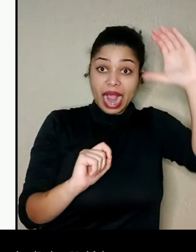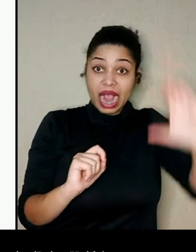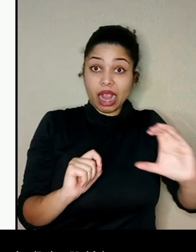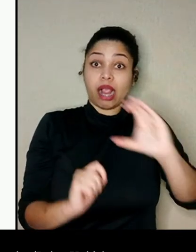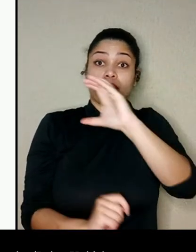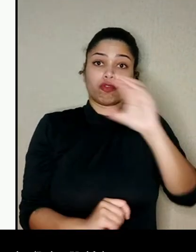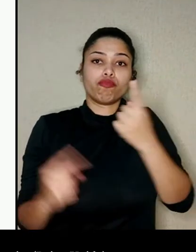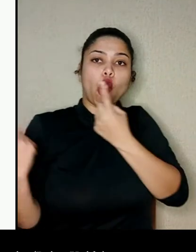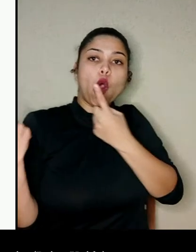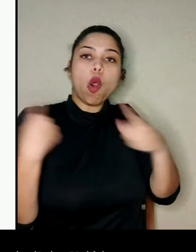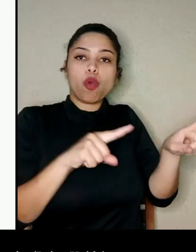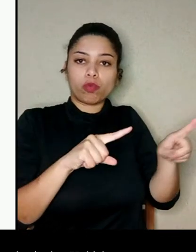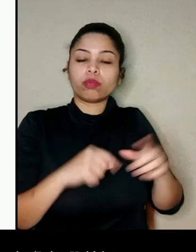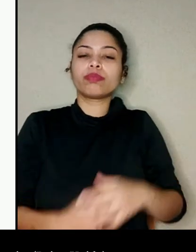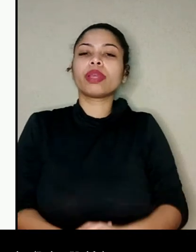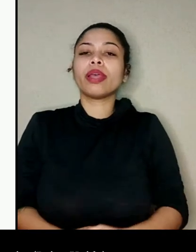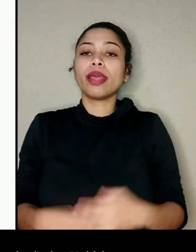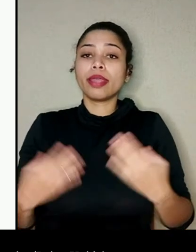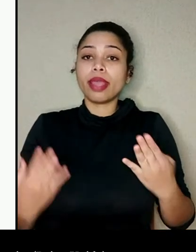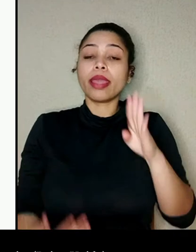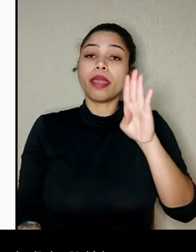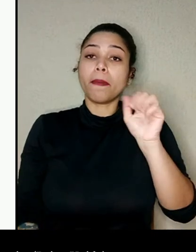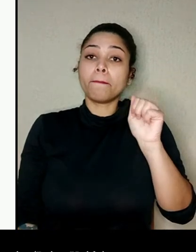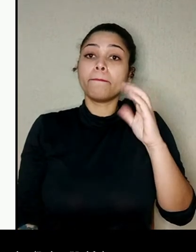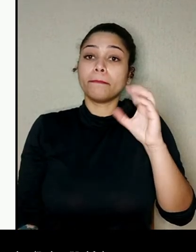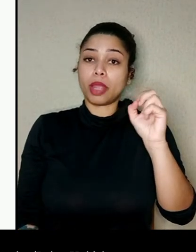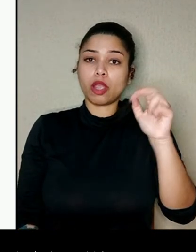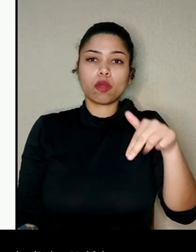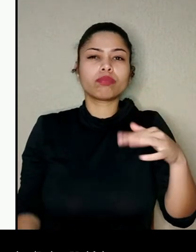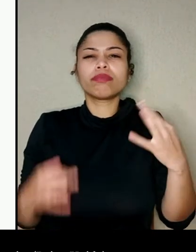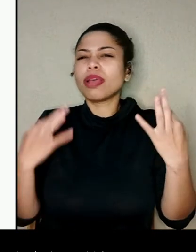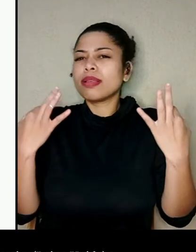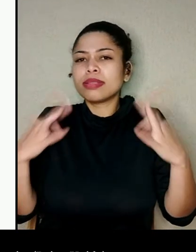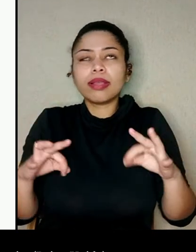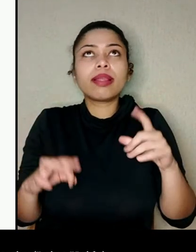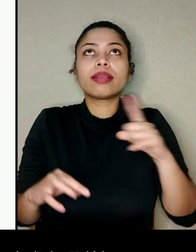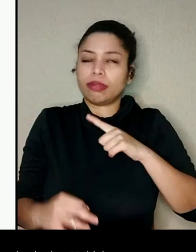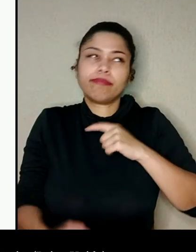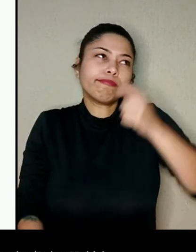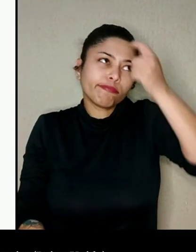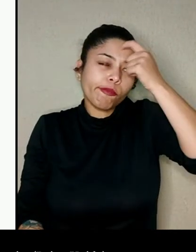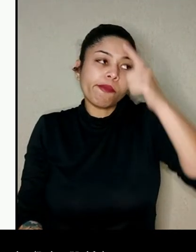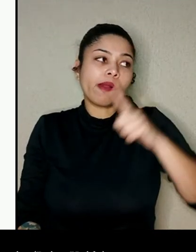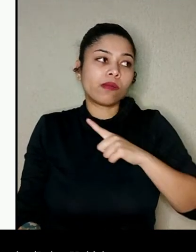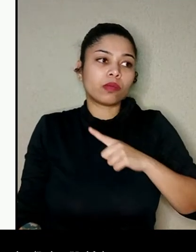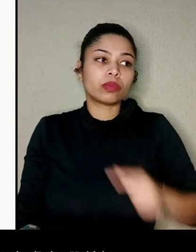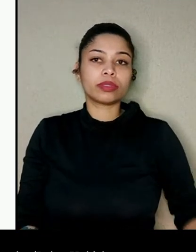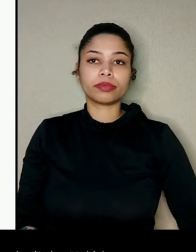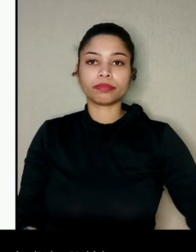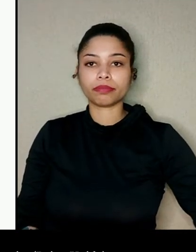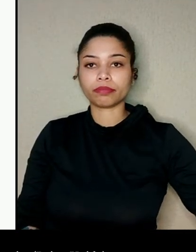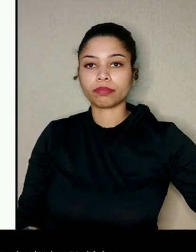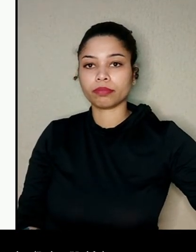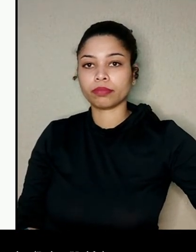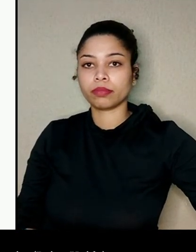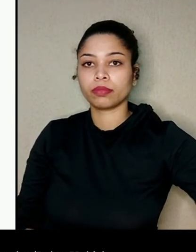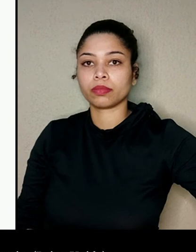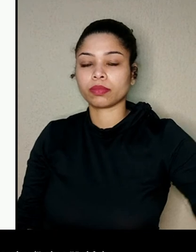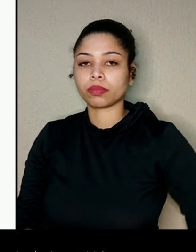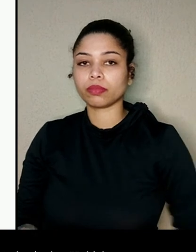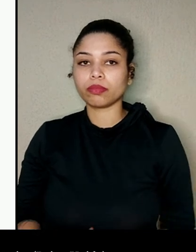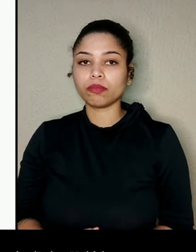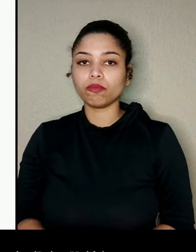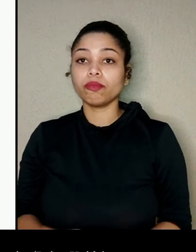entre a Irlanda e a grã-bretanha Com certeza tinha essa consciência e seguramente podemos dizer que o